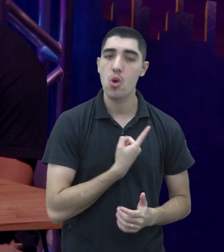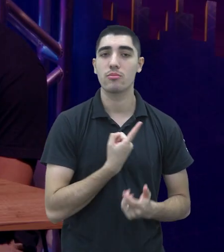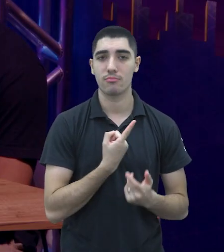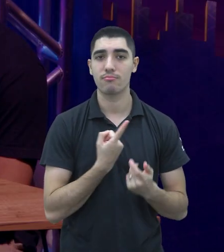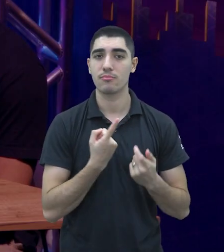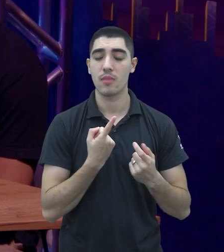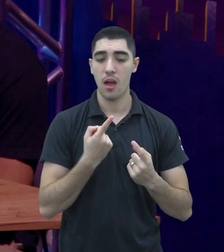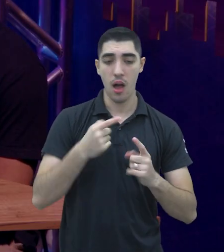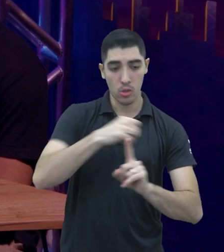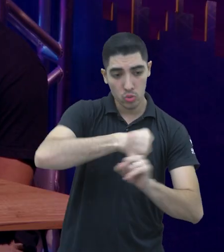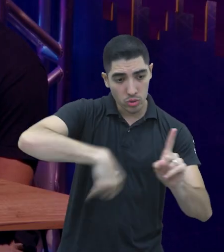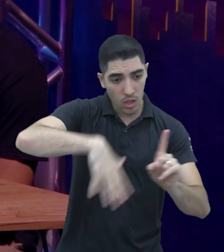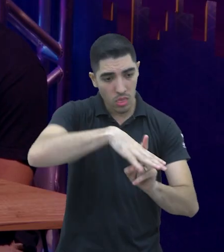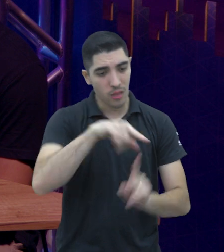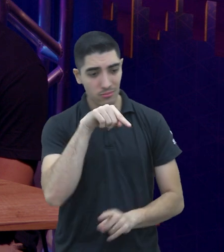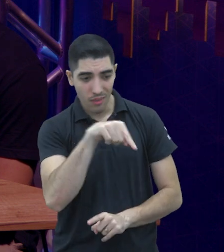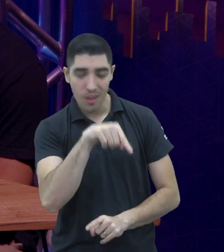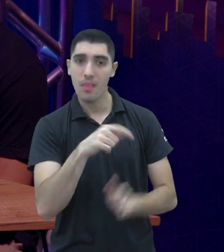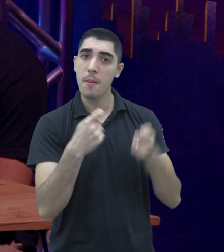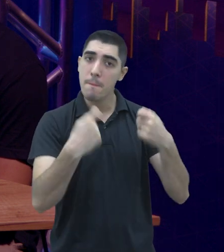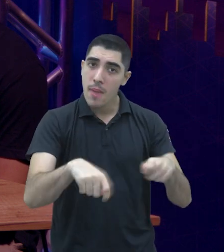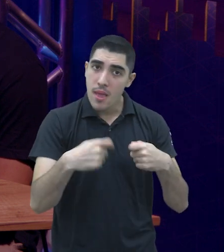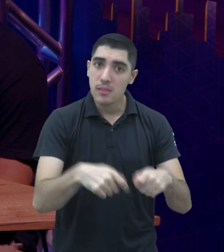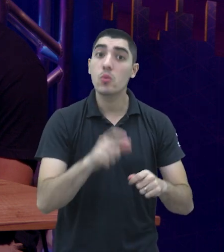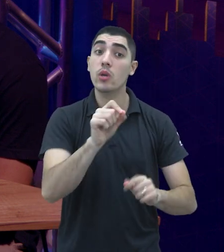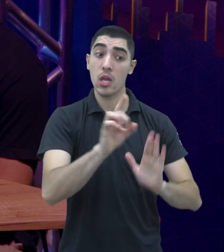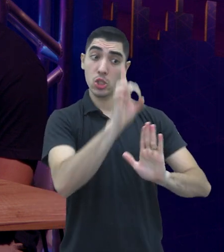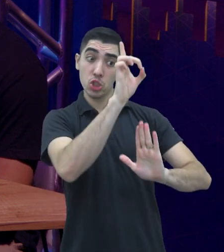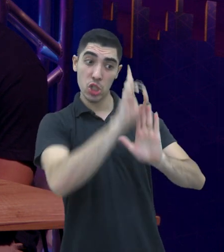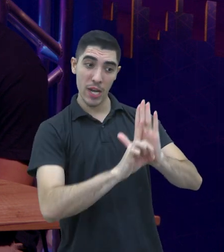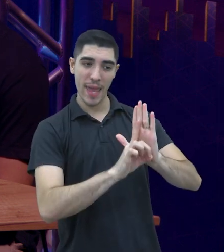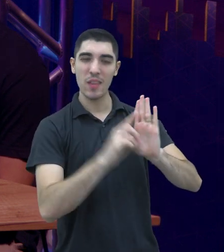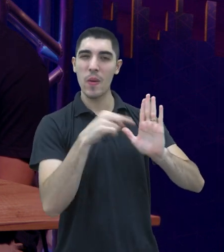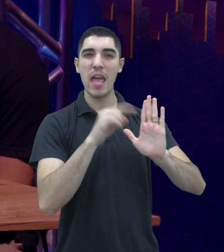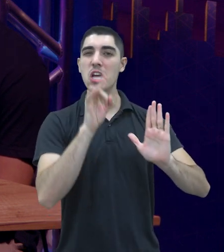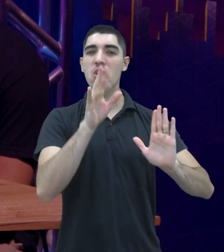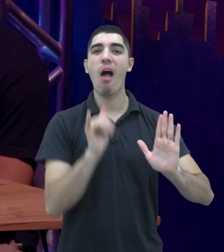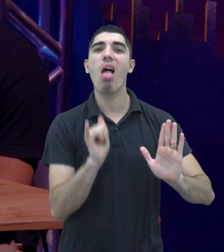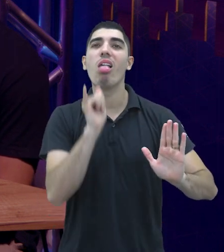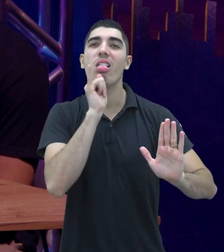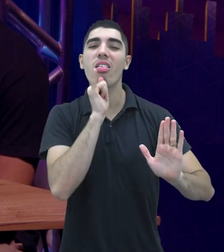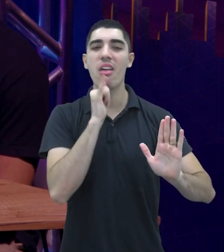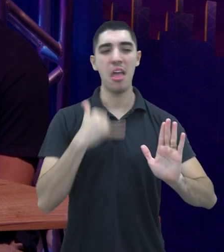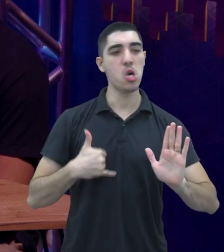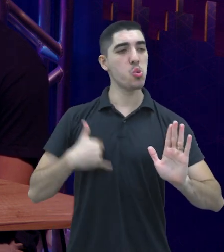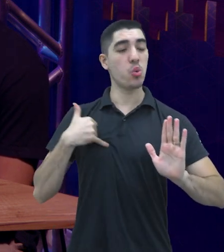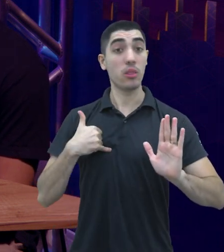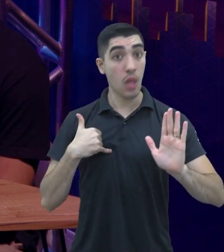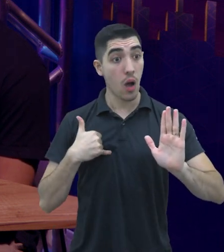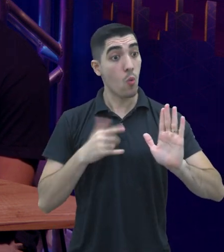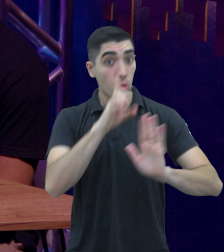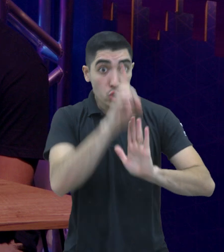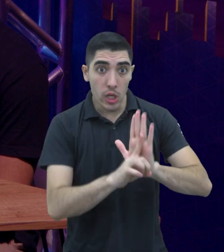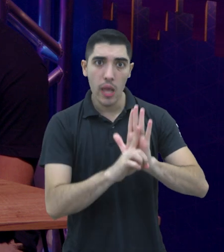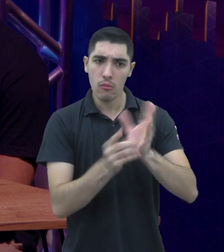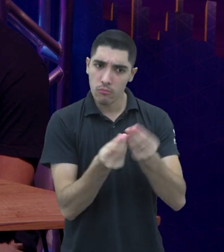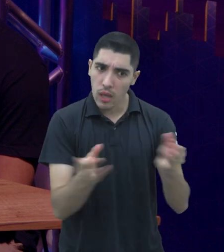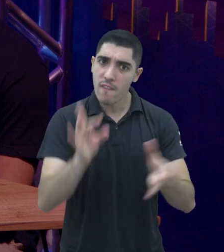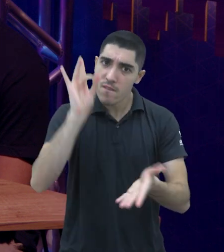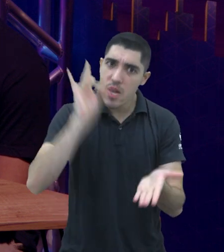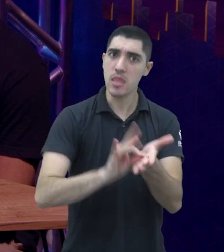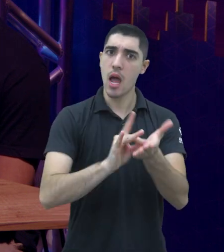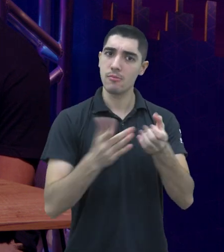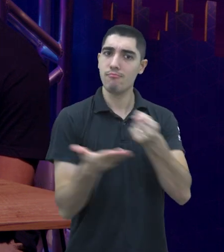realmente precisa, né, a sociedade precisa que os direitos não sejam luxo, né, mas sejam o básico. E eu acho